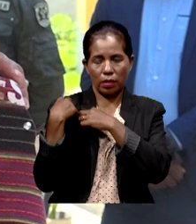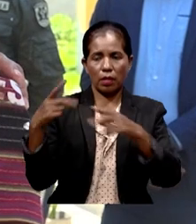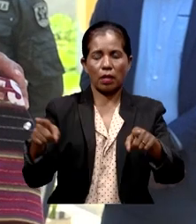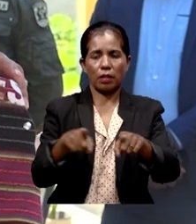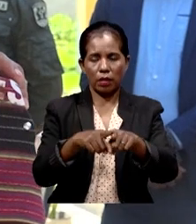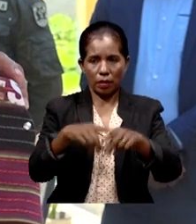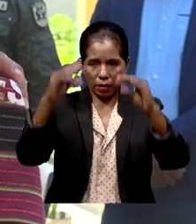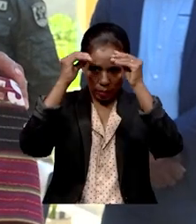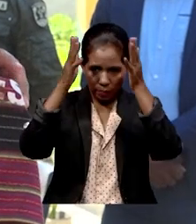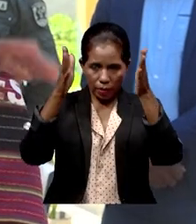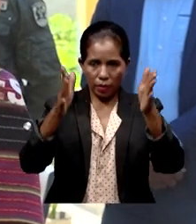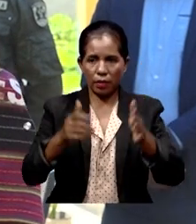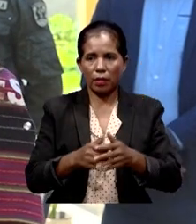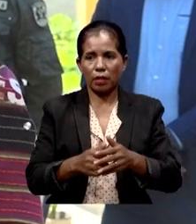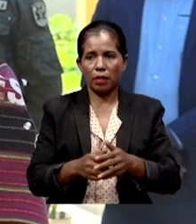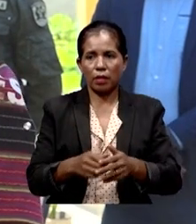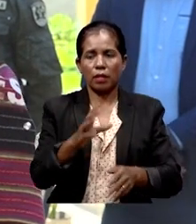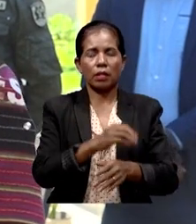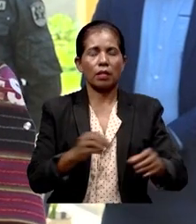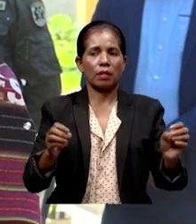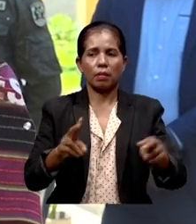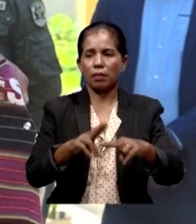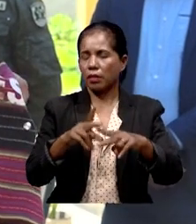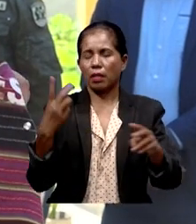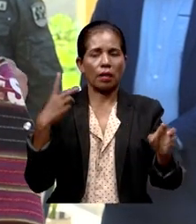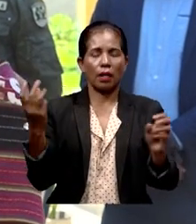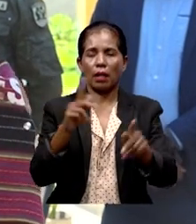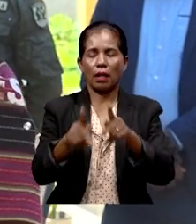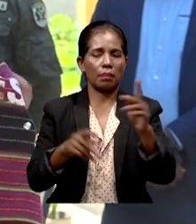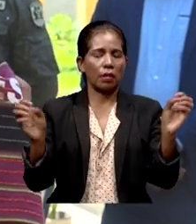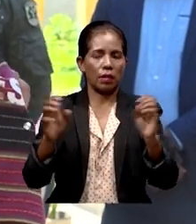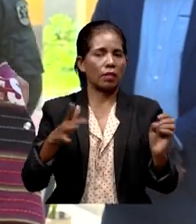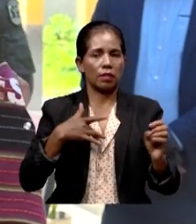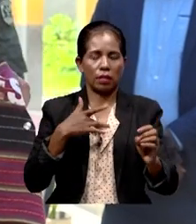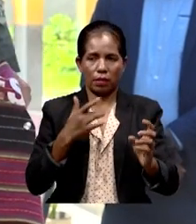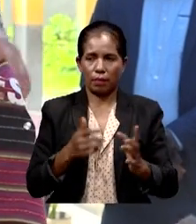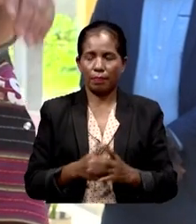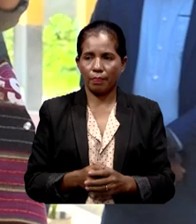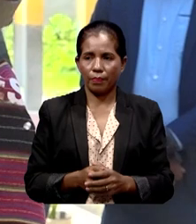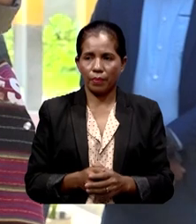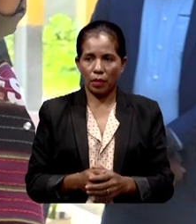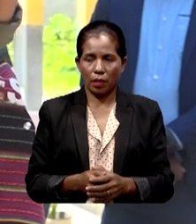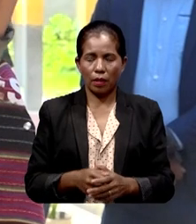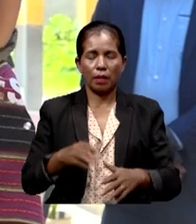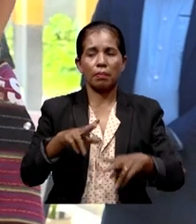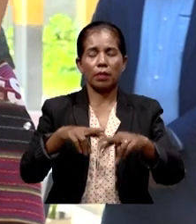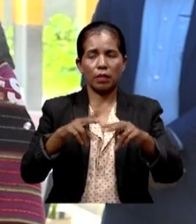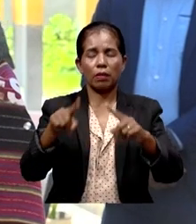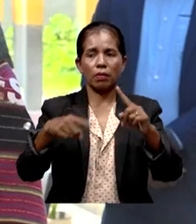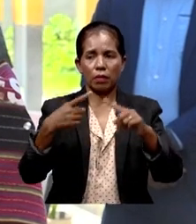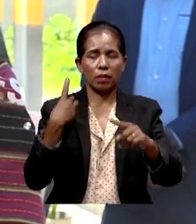professor, masine la la emalasen, masine la mer, masine wa hirohin